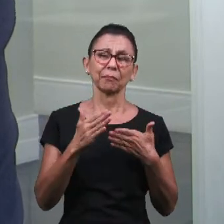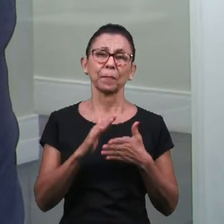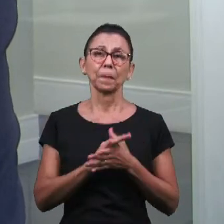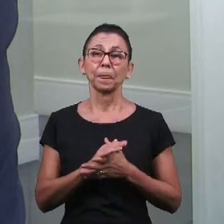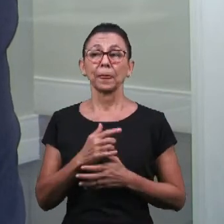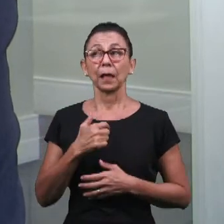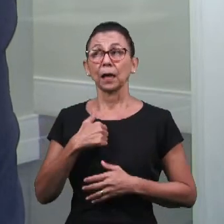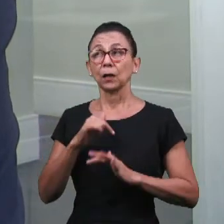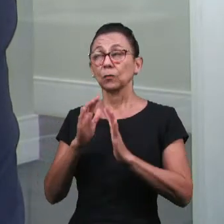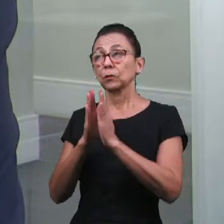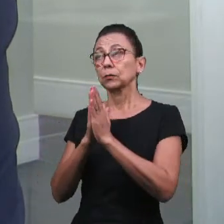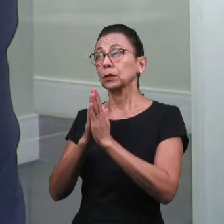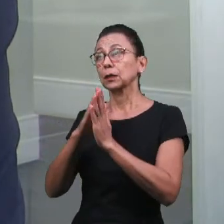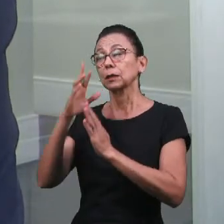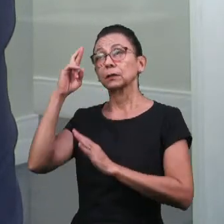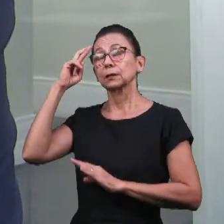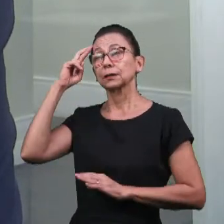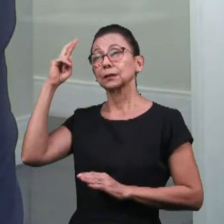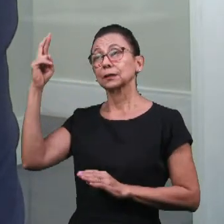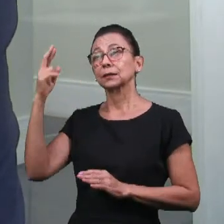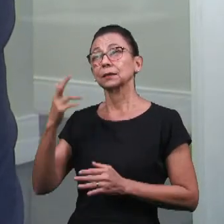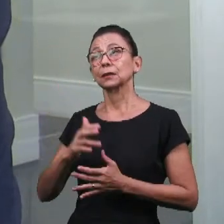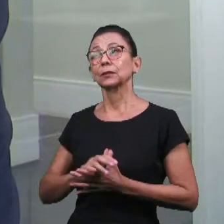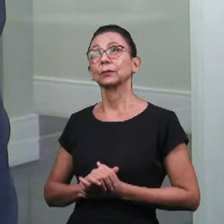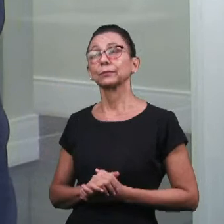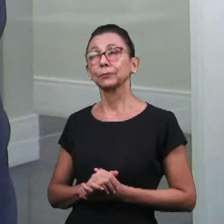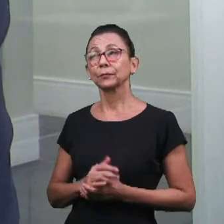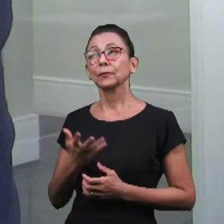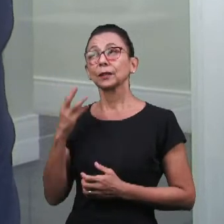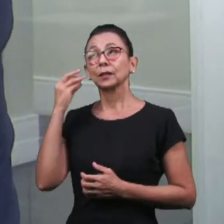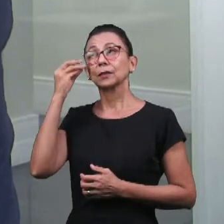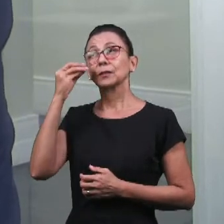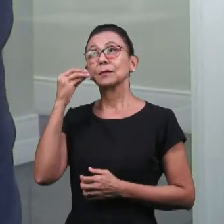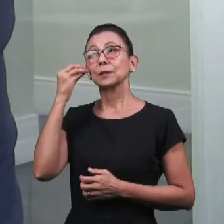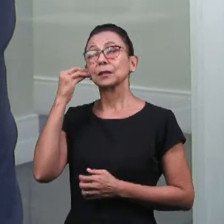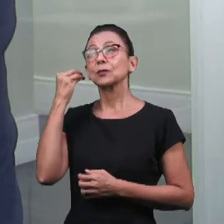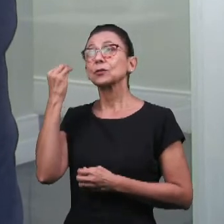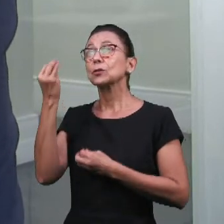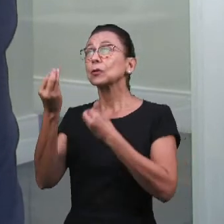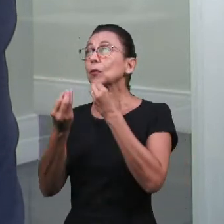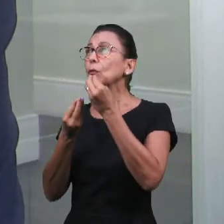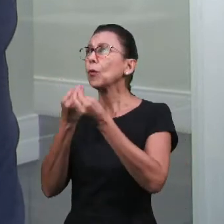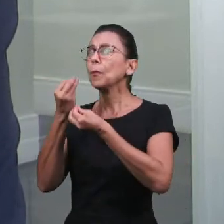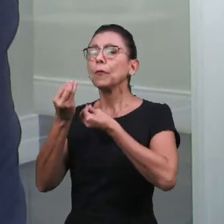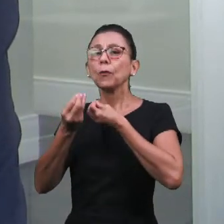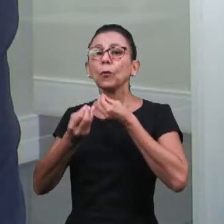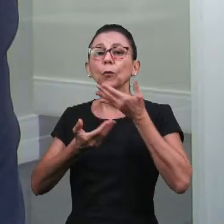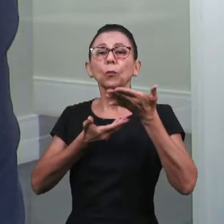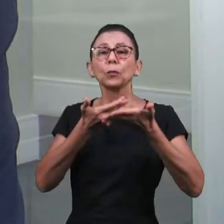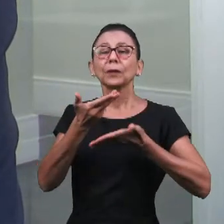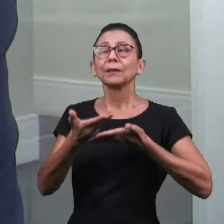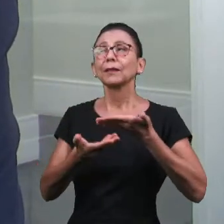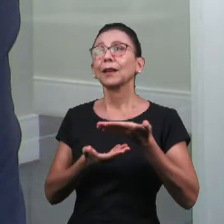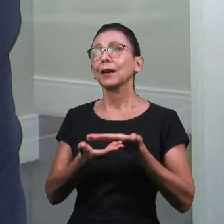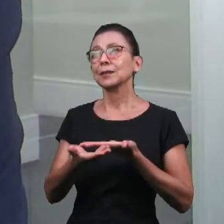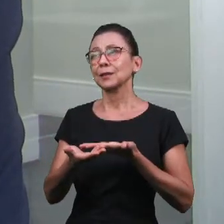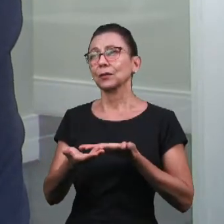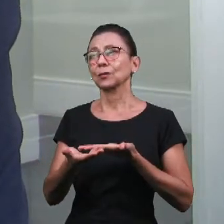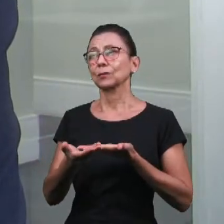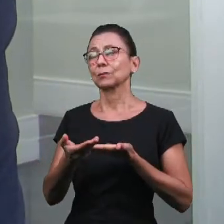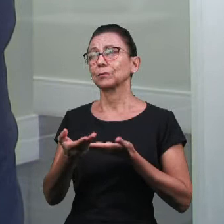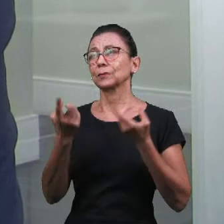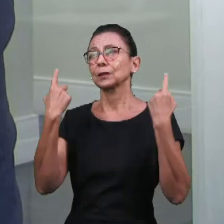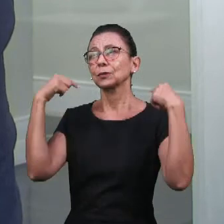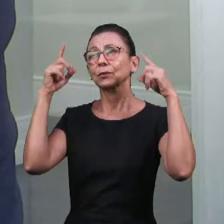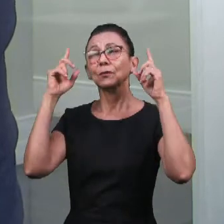Eu disse: Senhor, eu agora quero uma experiência de como cuidar da ovelha, né? Nós que estudamos mais, assim,